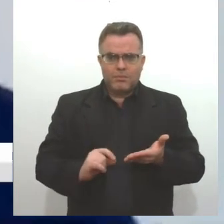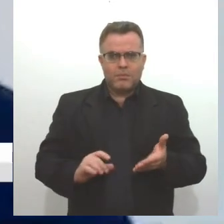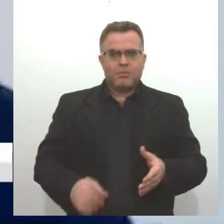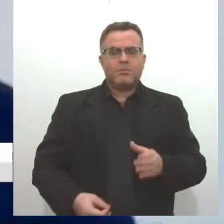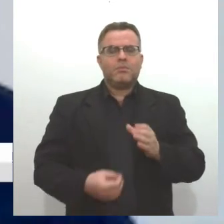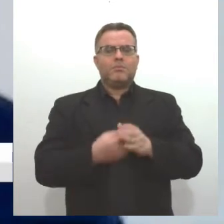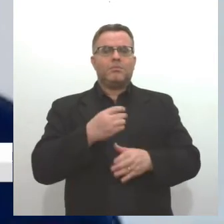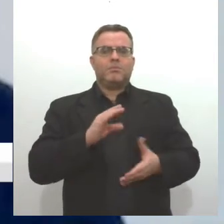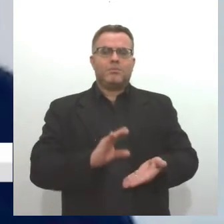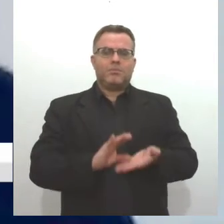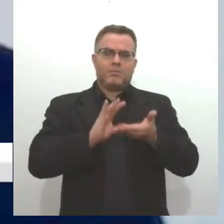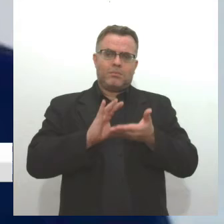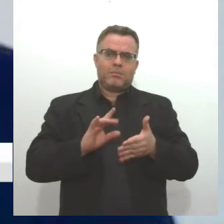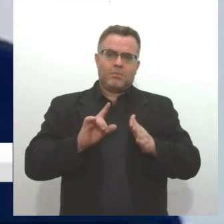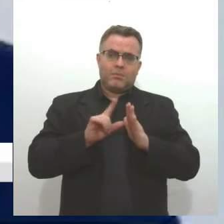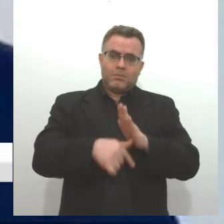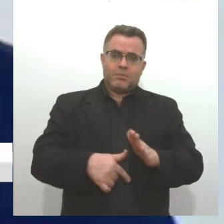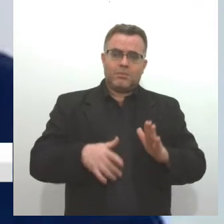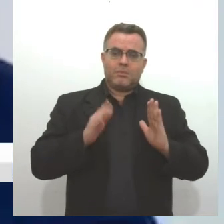bem atrasado. Então,